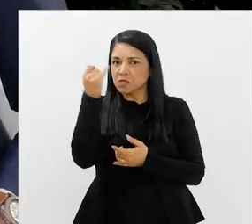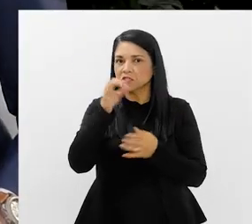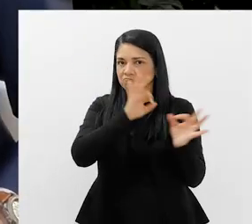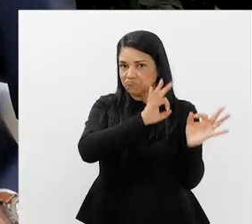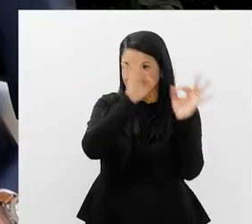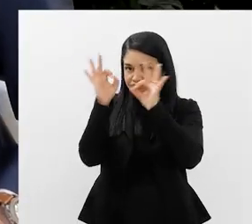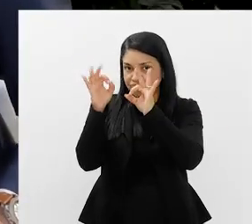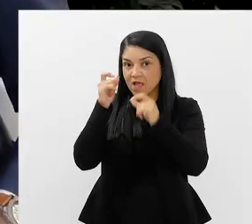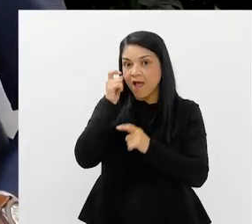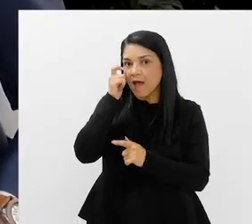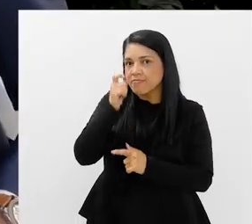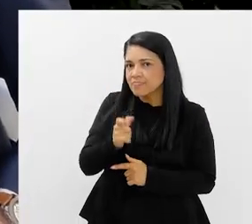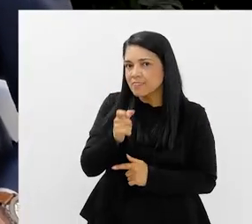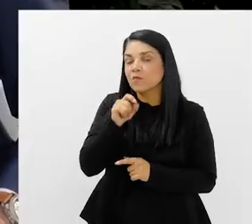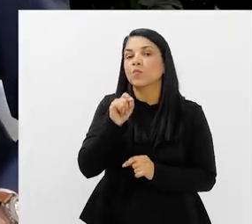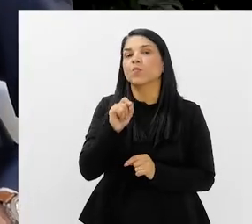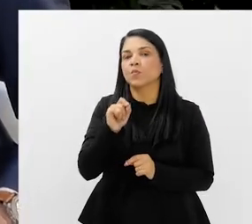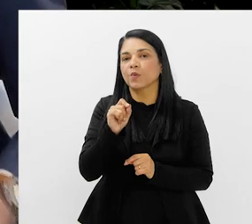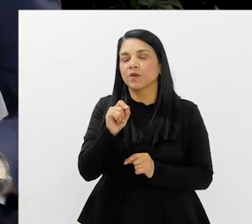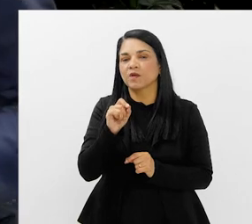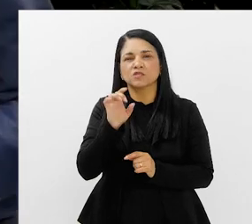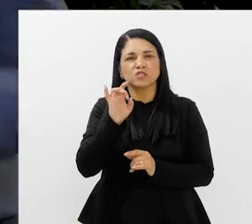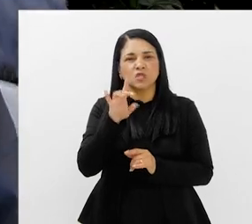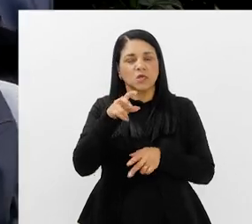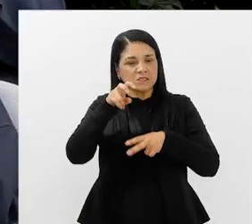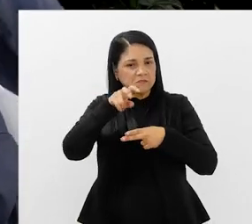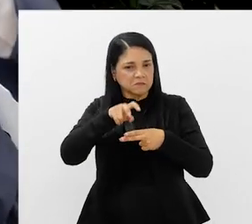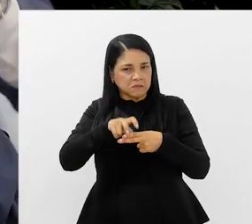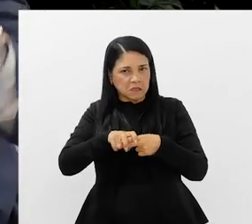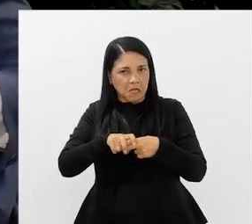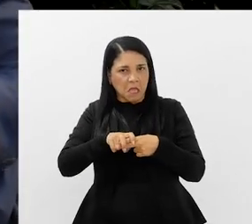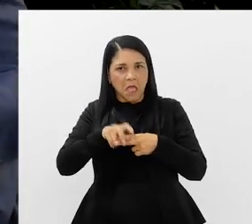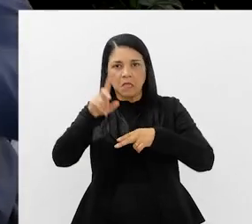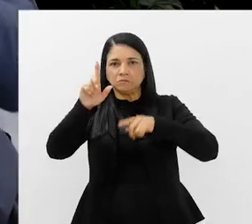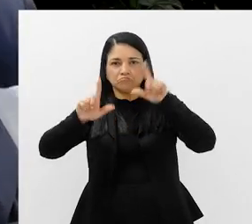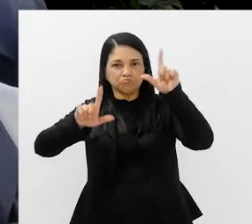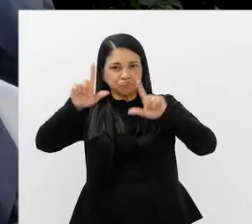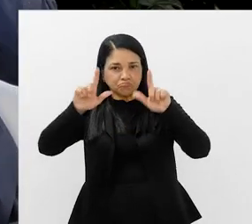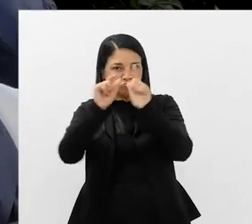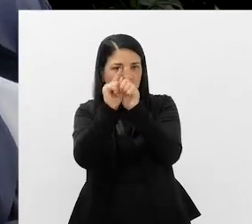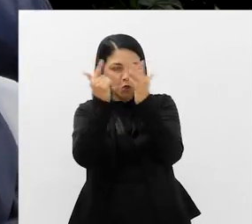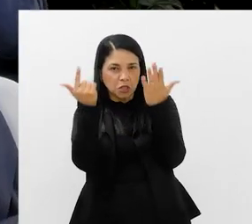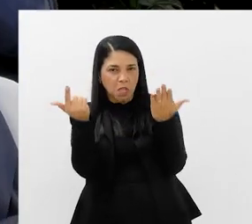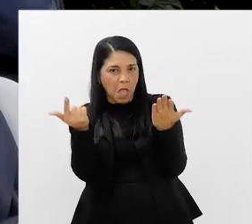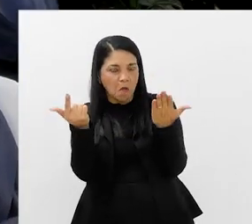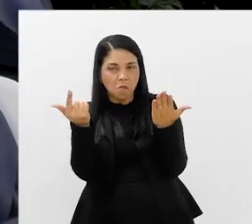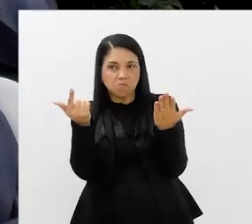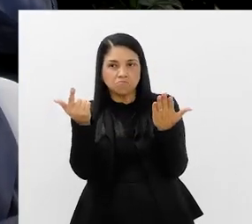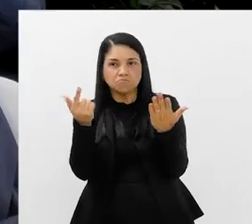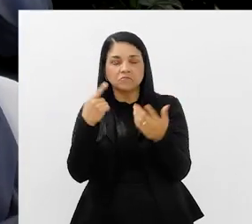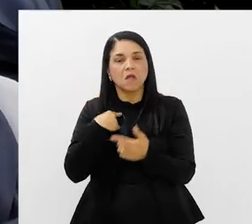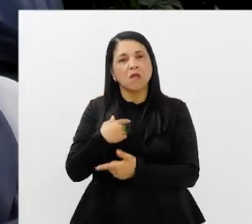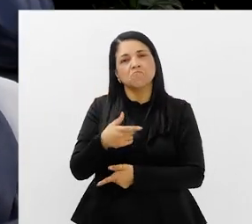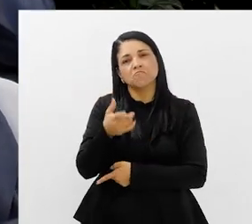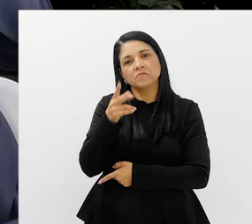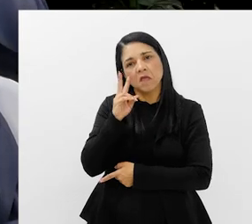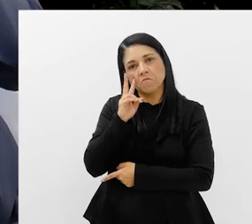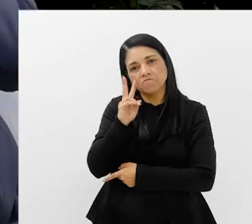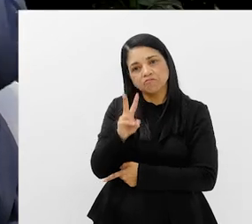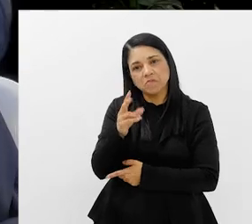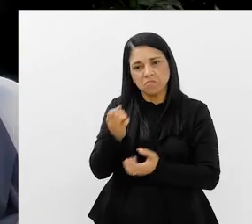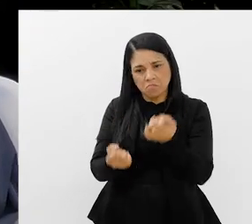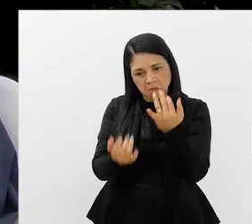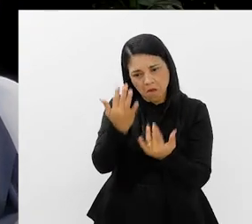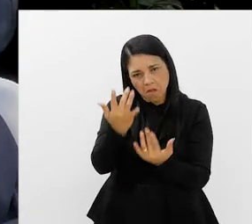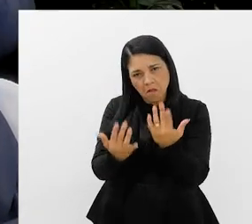que é importante, aquele que nos assiste, ficar atento, porque não adianta só sentar à frente de um jornal, de um